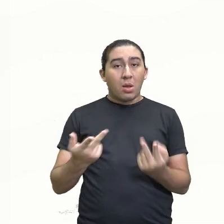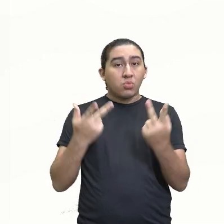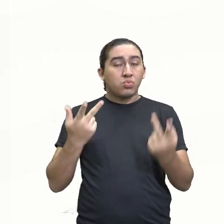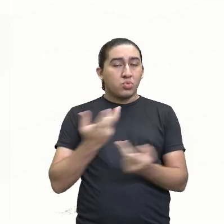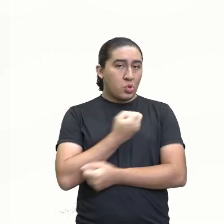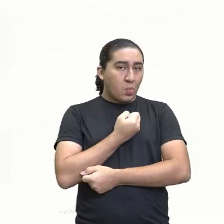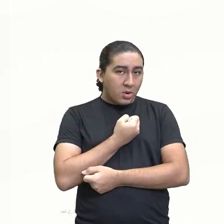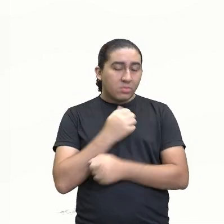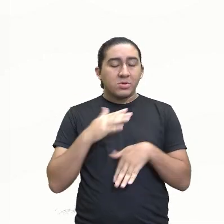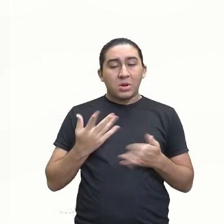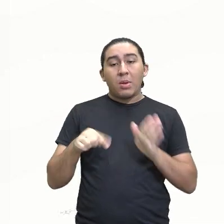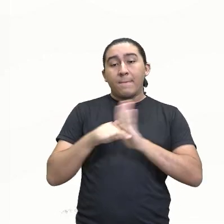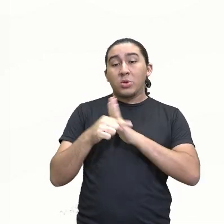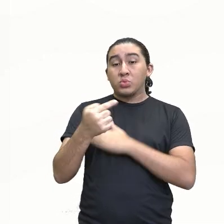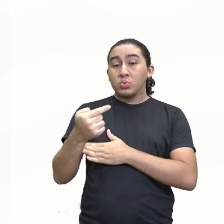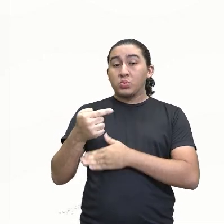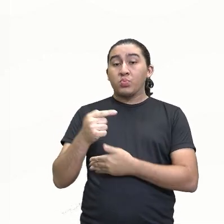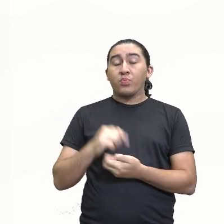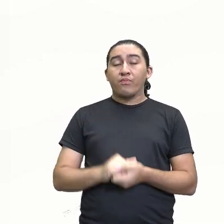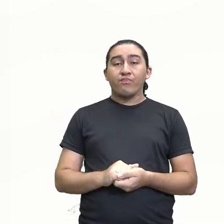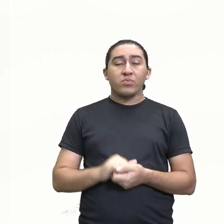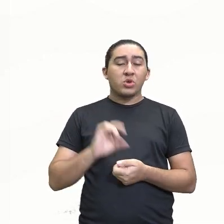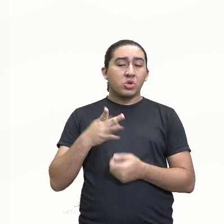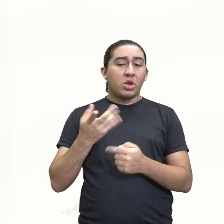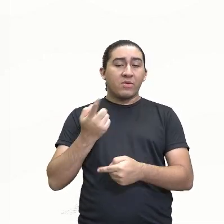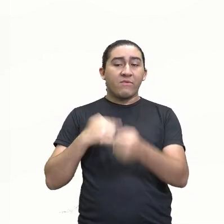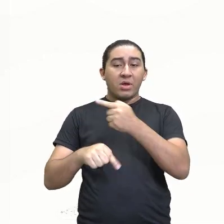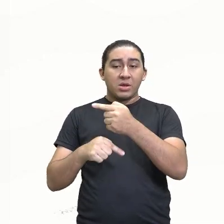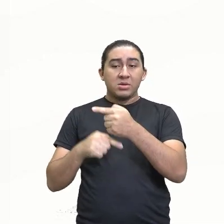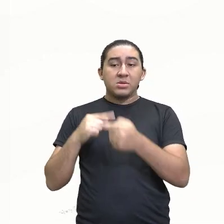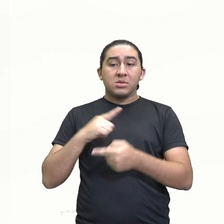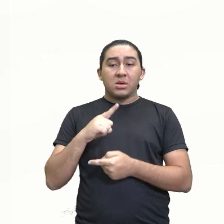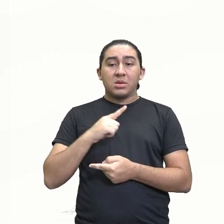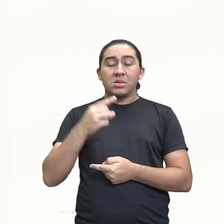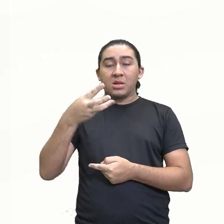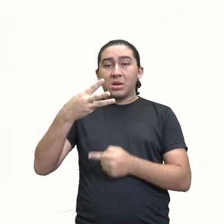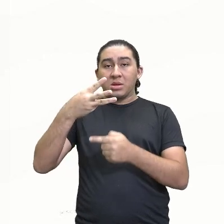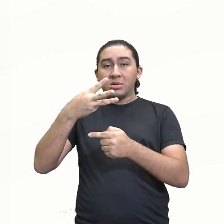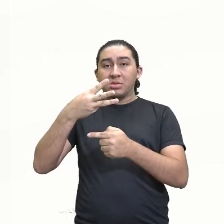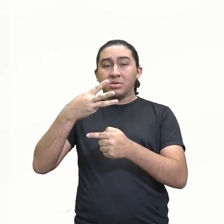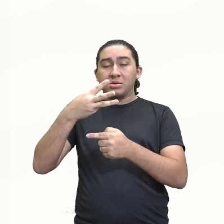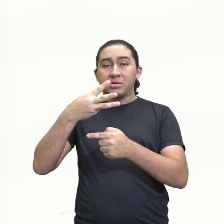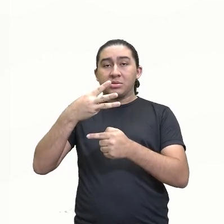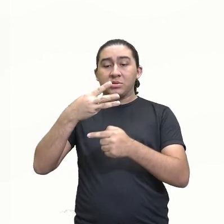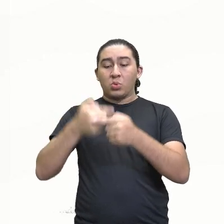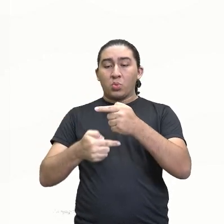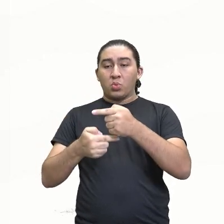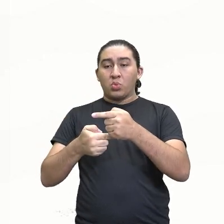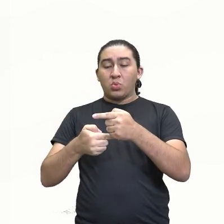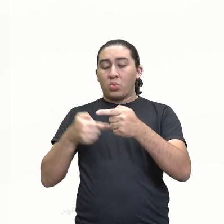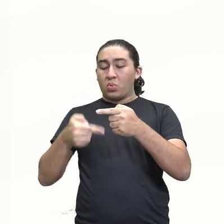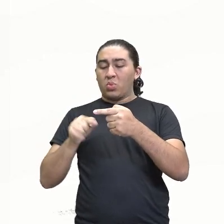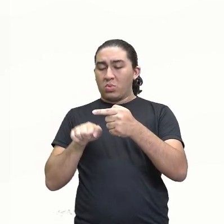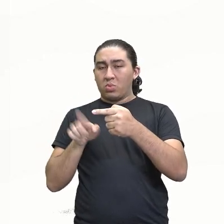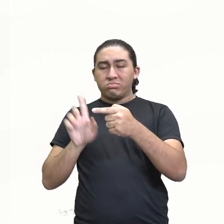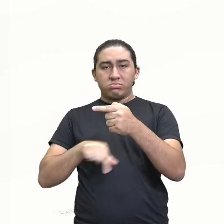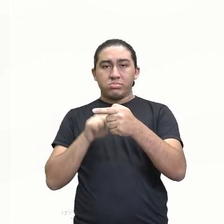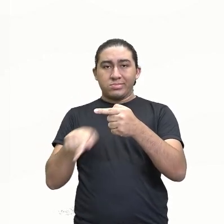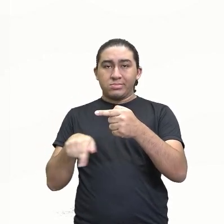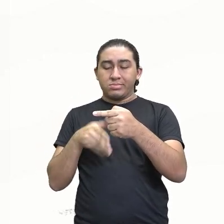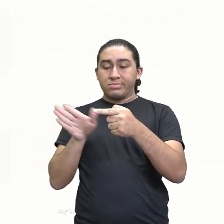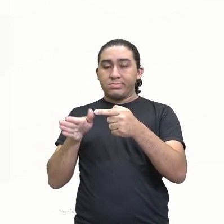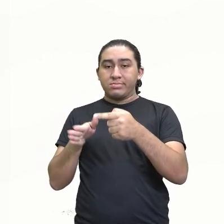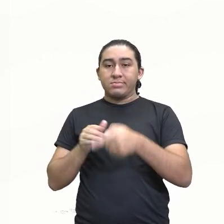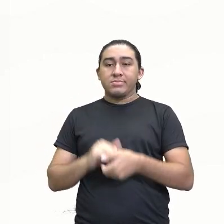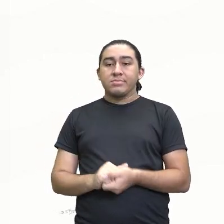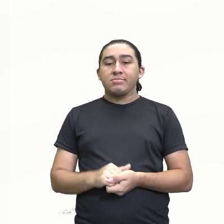que é menos 1. Então, você só inverte a base e fica 3 elevado a 1. E esse 1 não precisa aparecer, certo? Então,